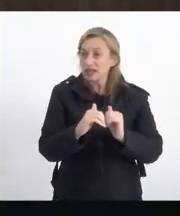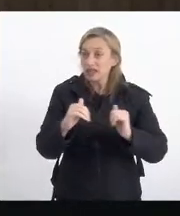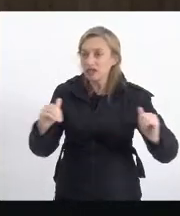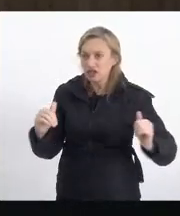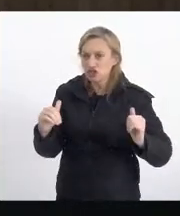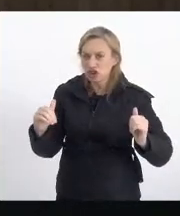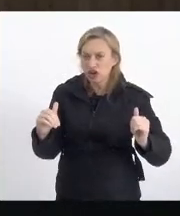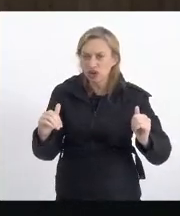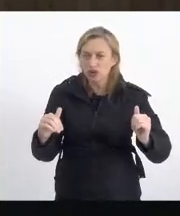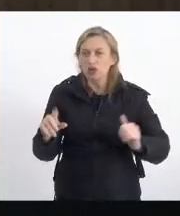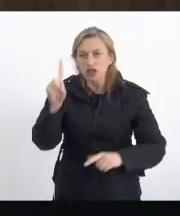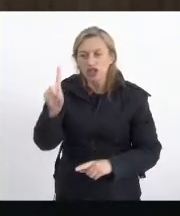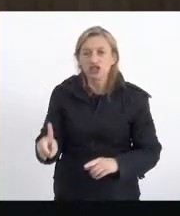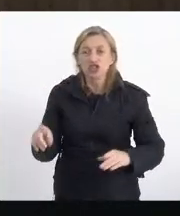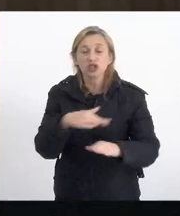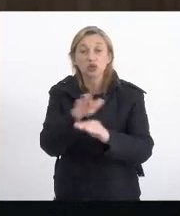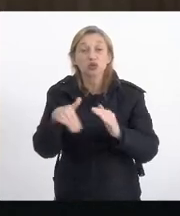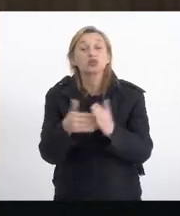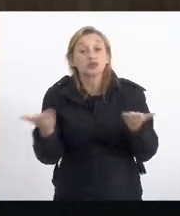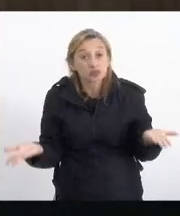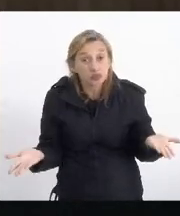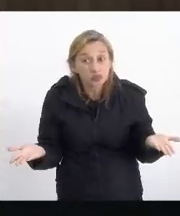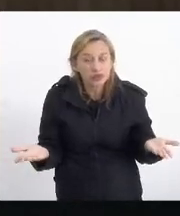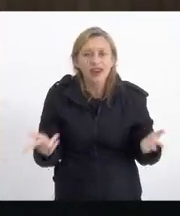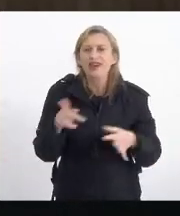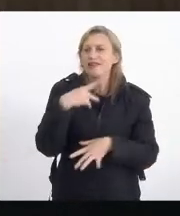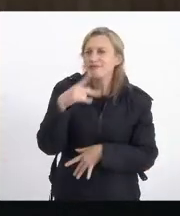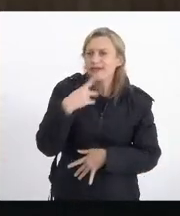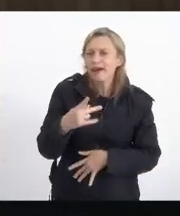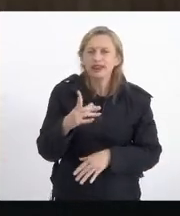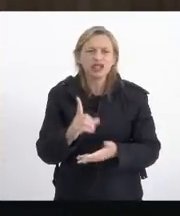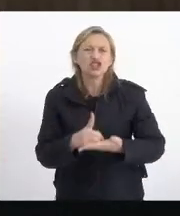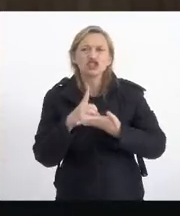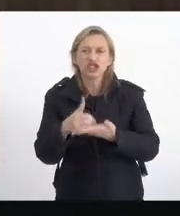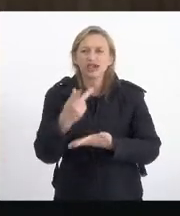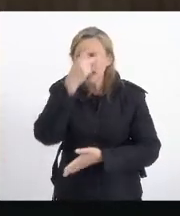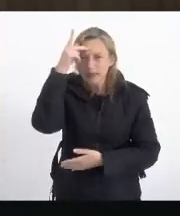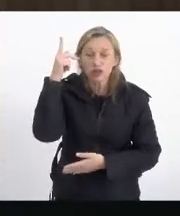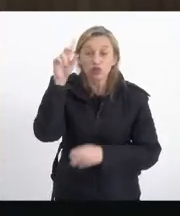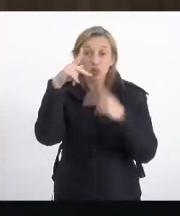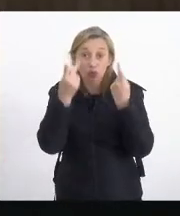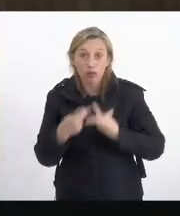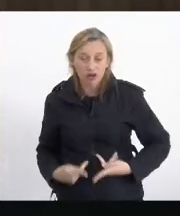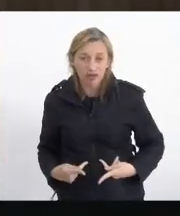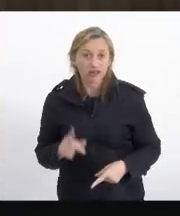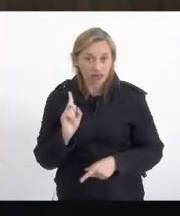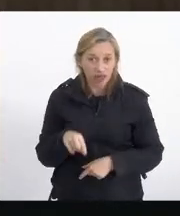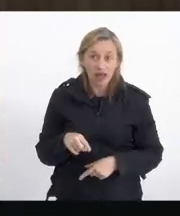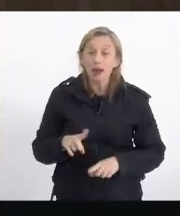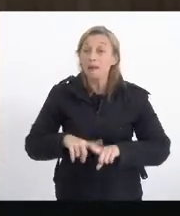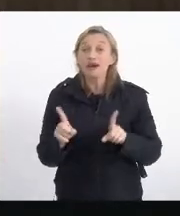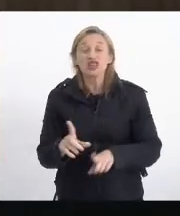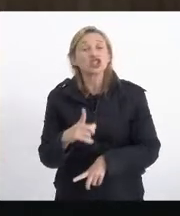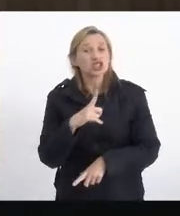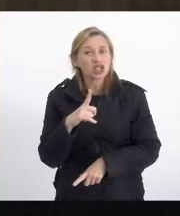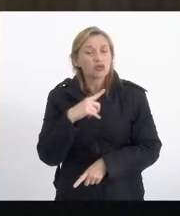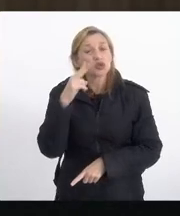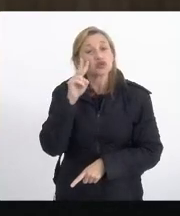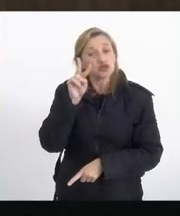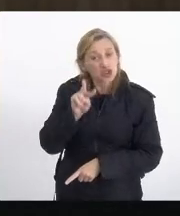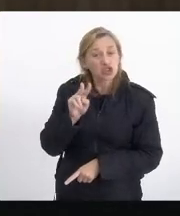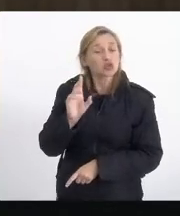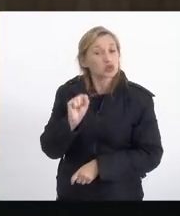se diz direito de todos. E muito se fala em dignidade da pessoa humana, né? Mas nós temos